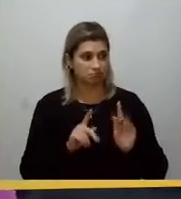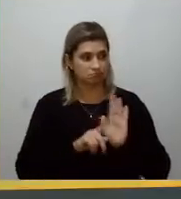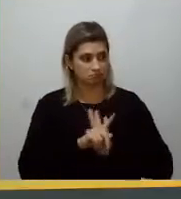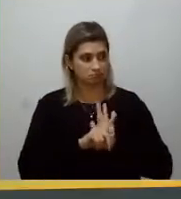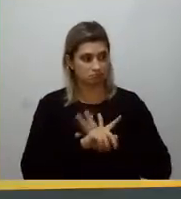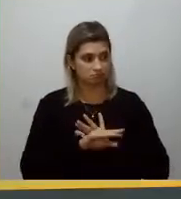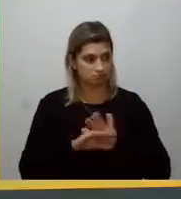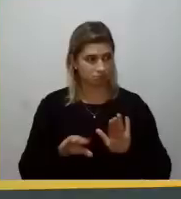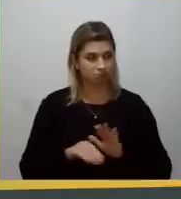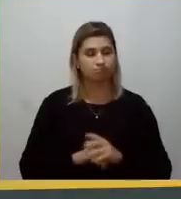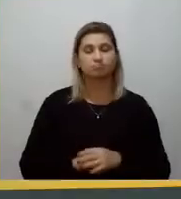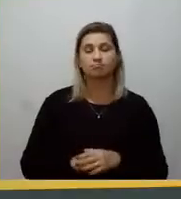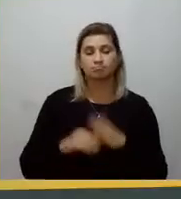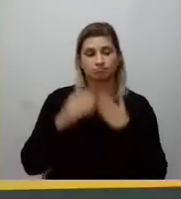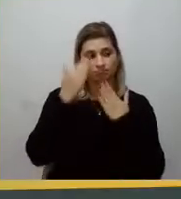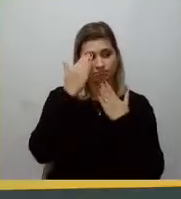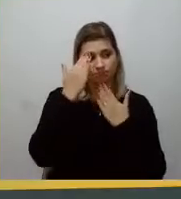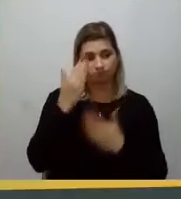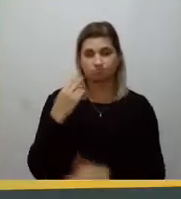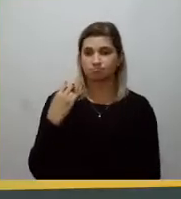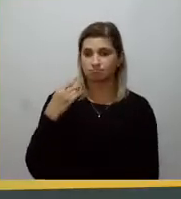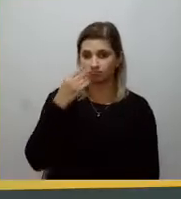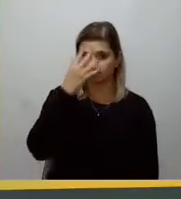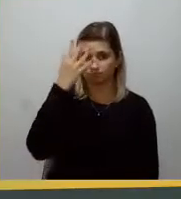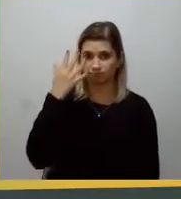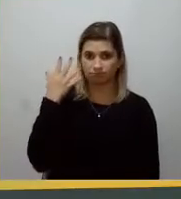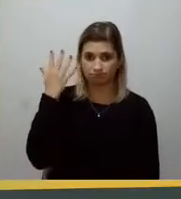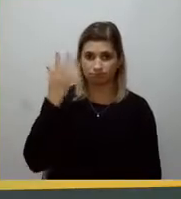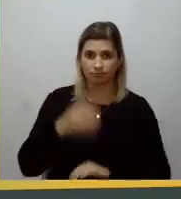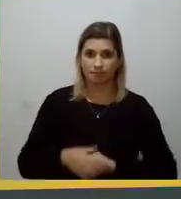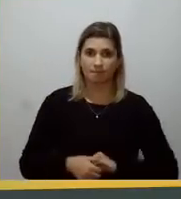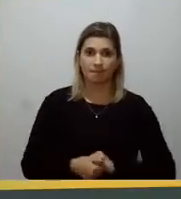obrigada. Vereadora Katsumi.